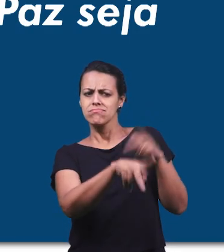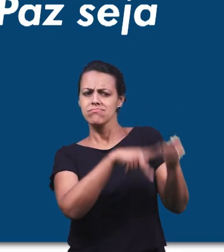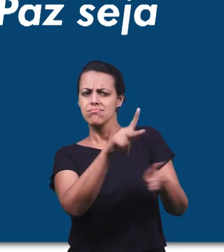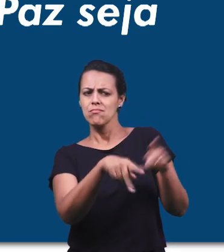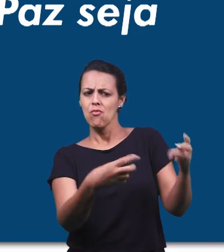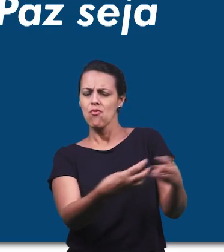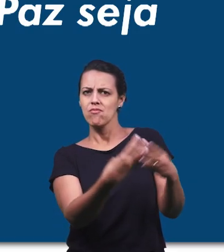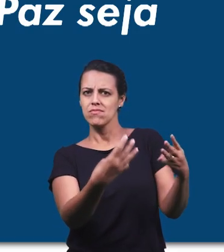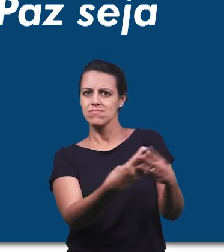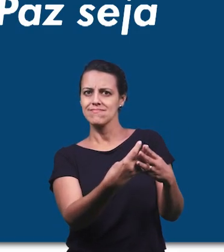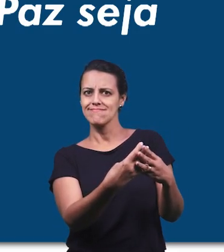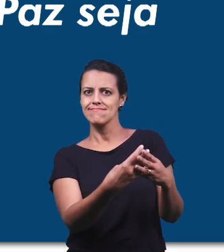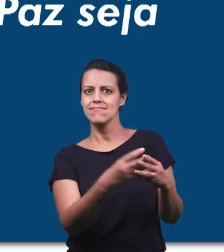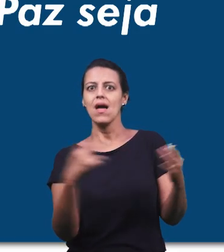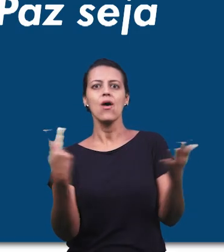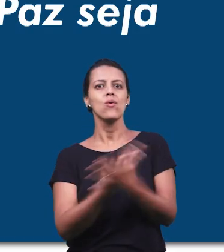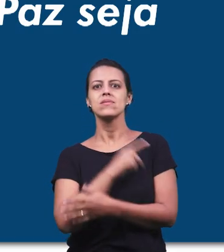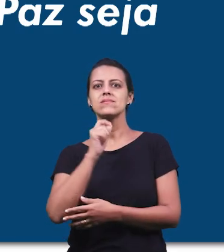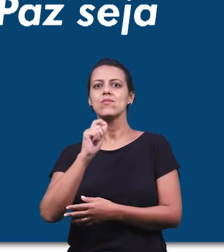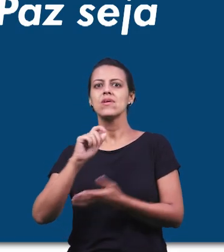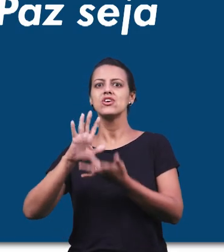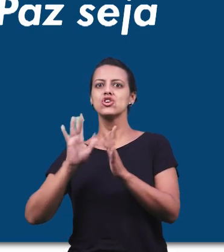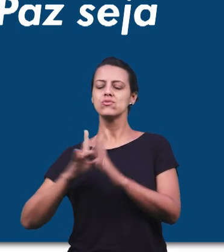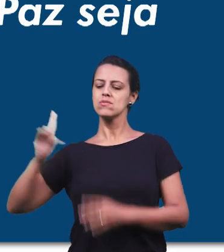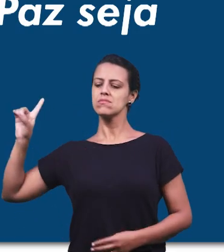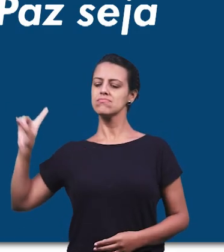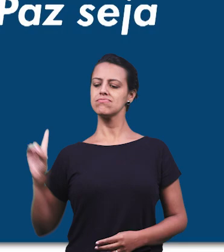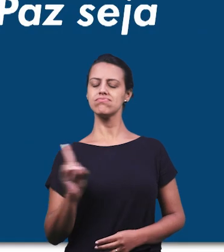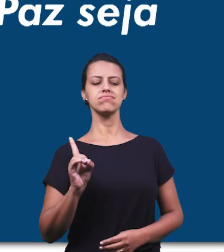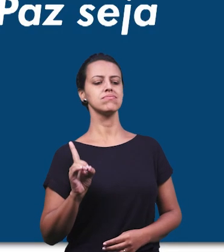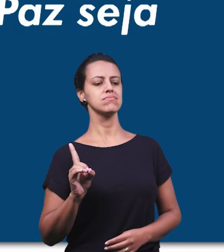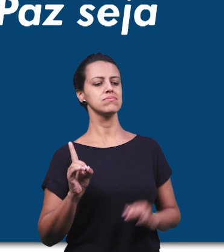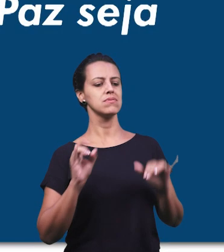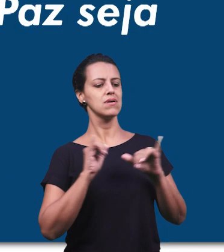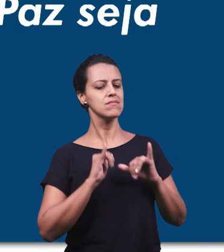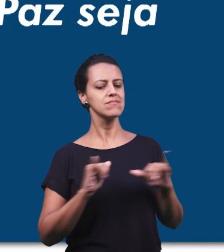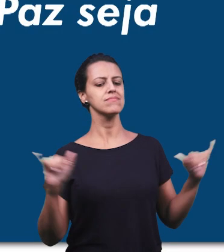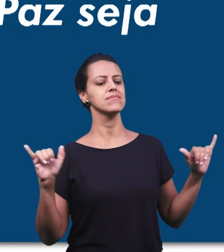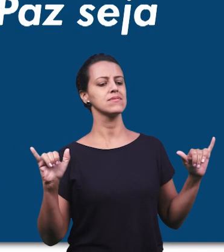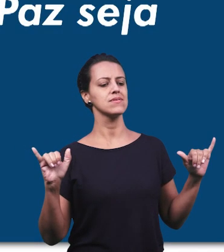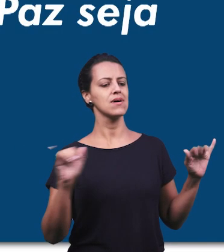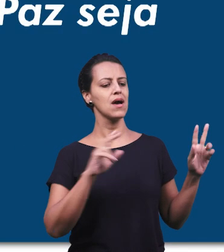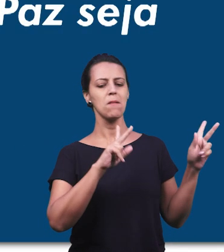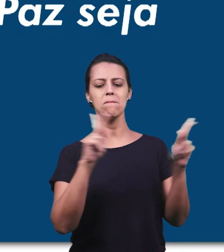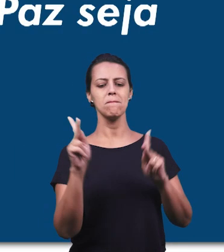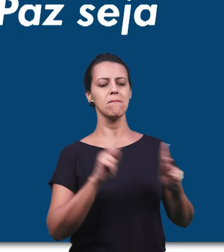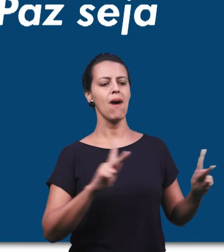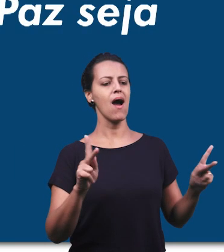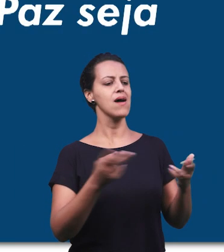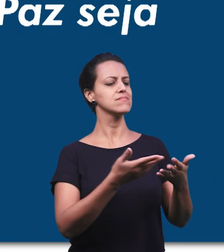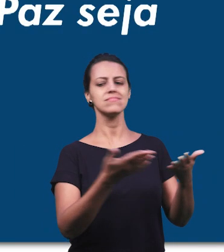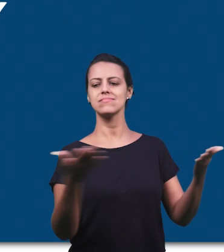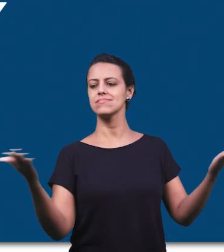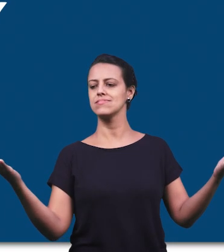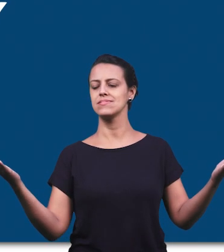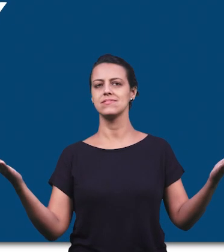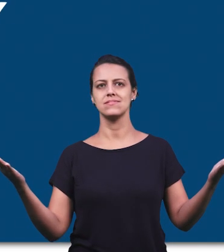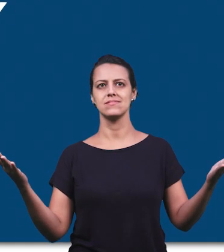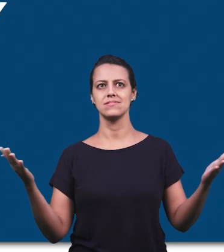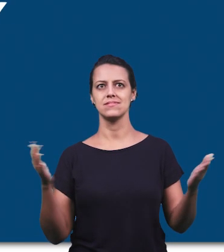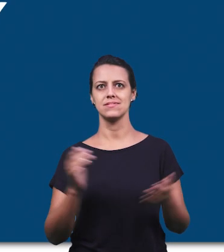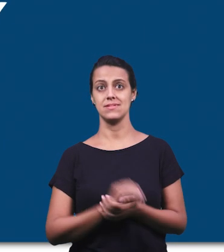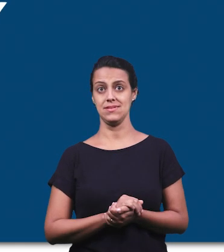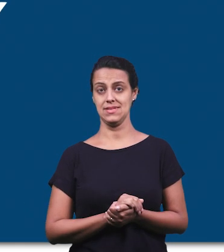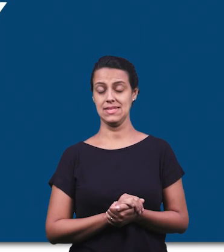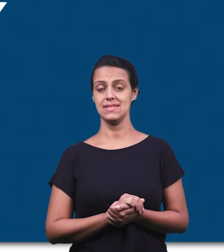Jesus e pôs-se no meio e disse-lhes: paz seja convosco.